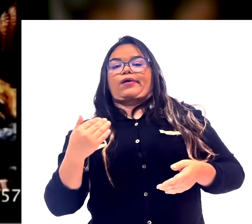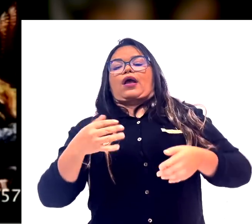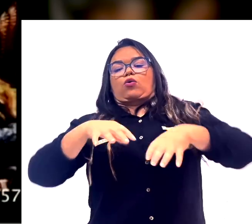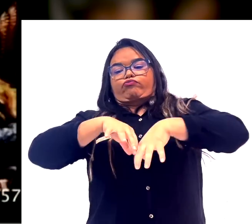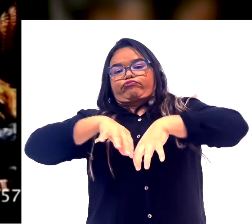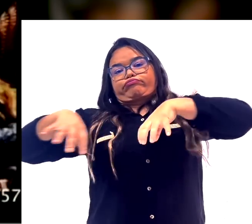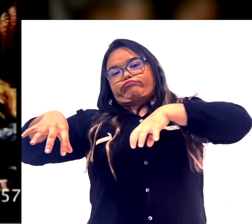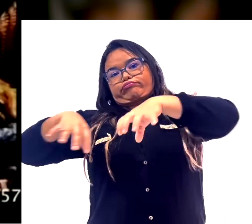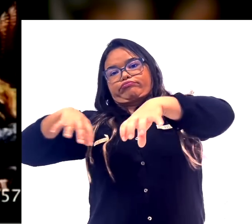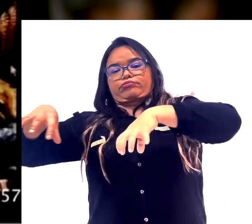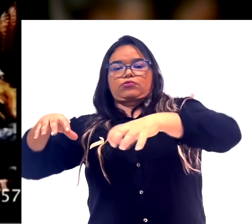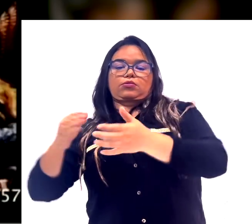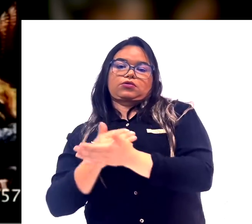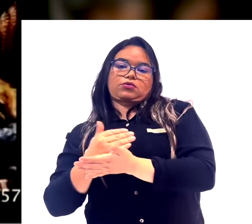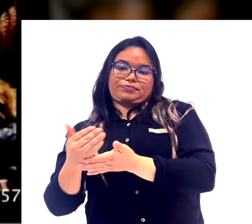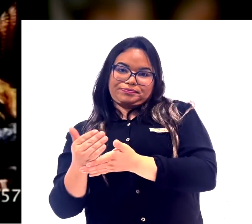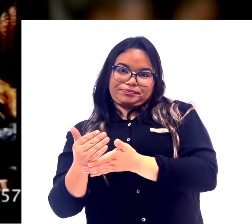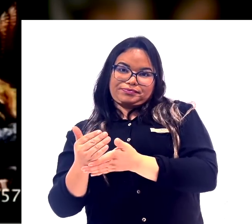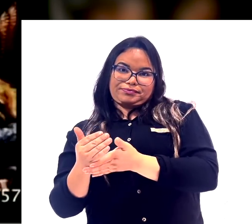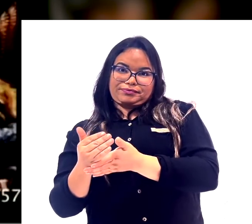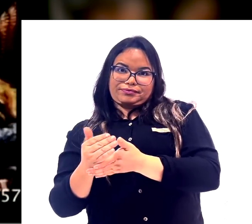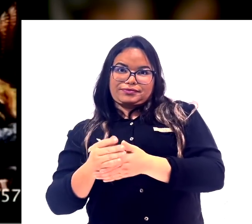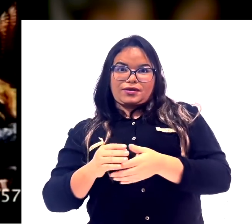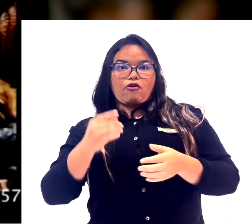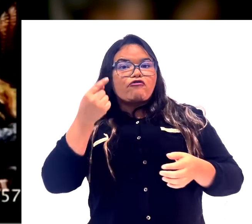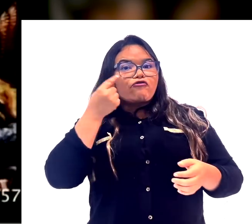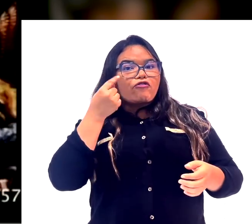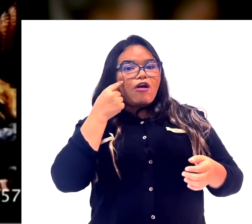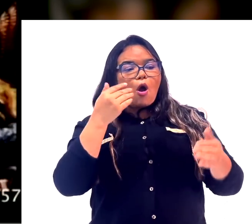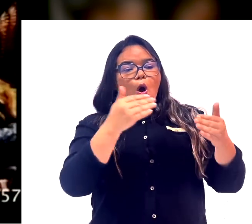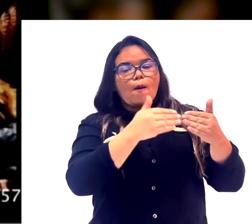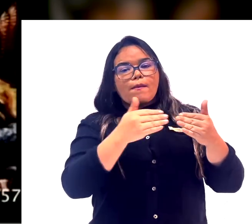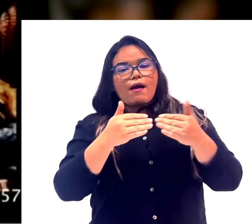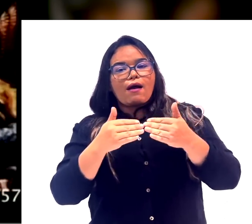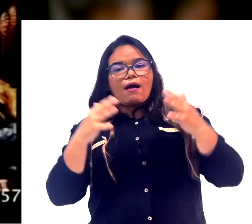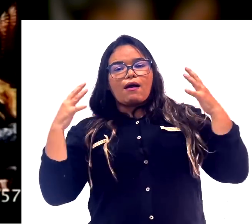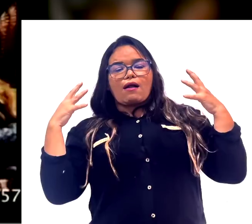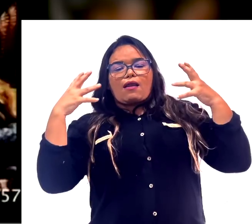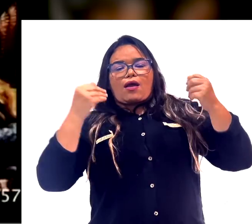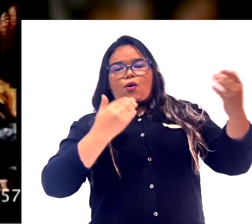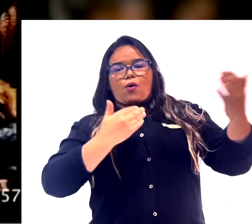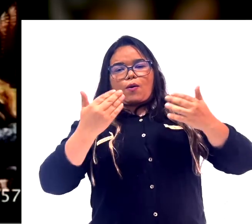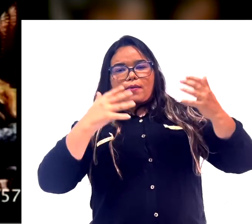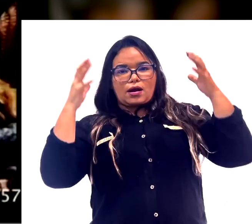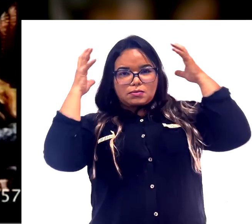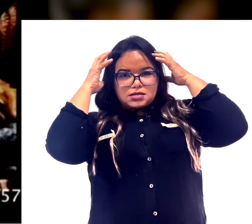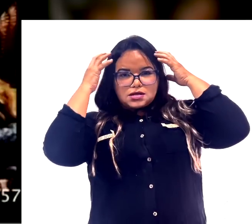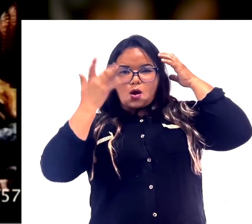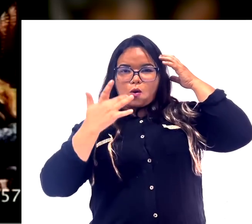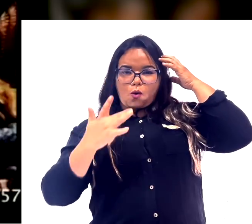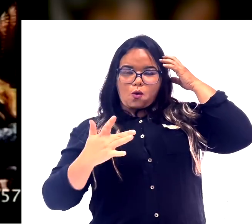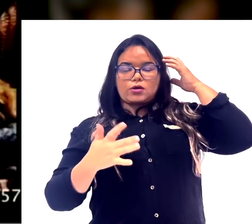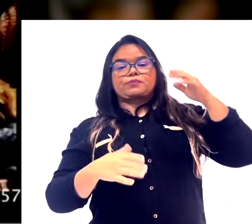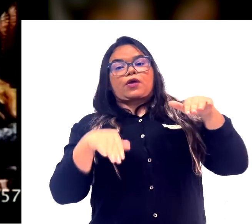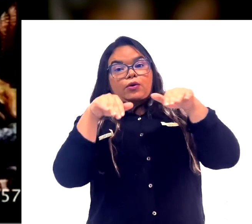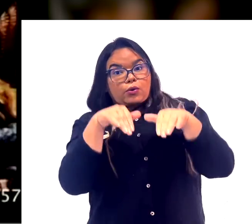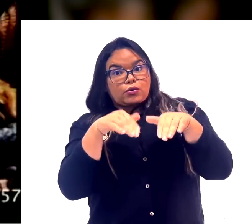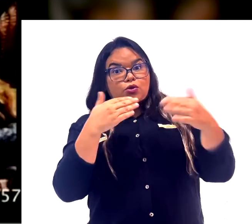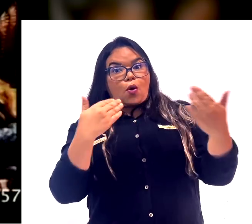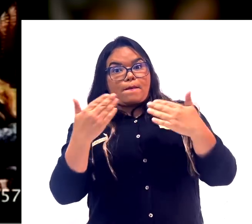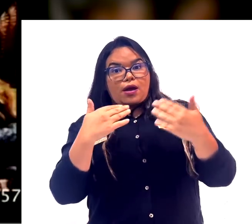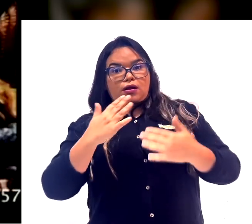mesma sequência. Nós temos o leão que se compara à cabeça de ouro, depois temos o urso que se compara aos braços e peito de